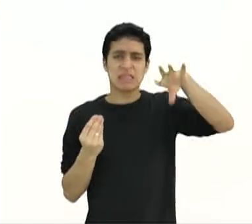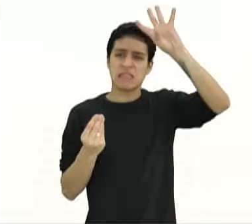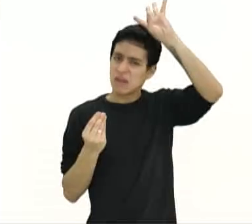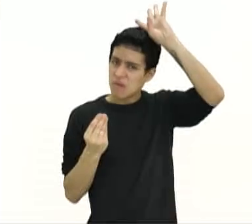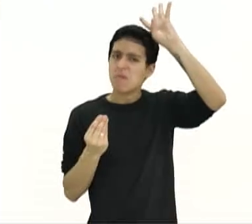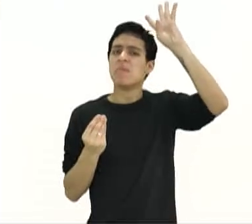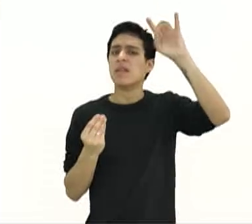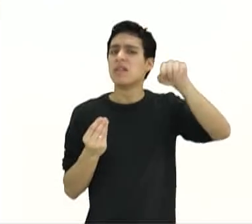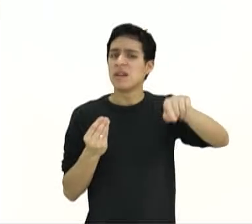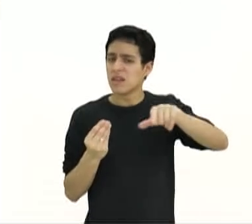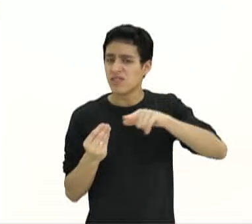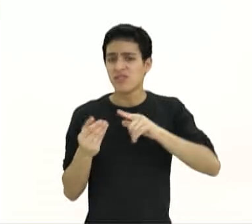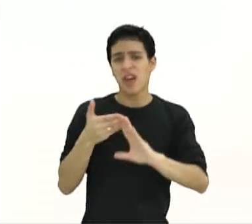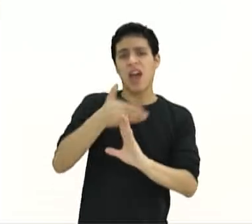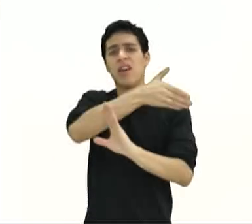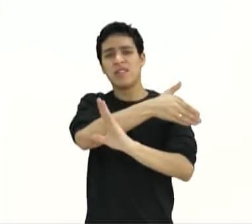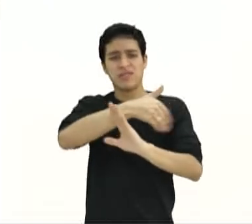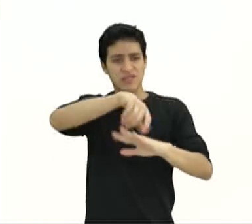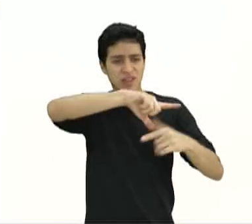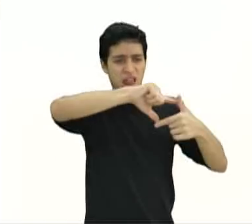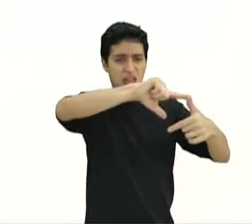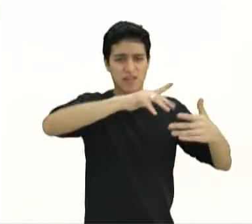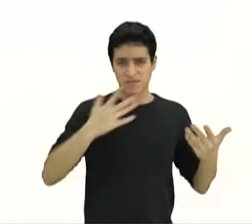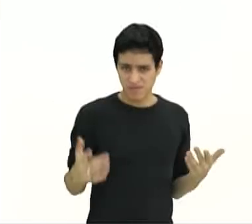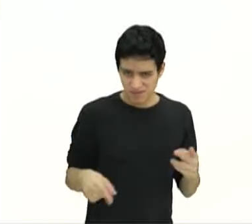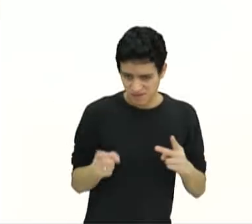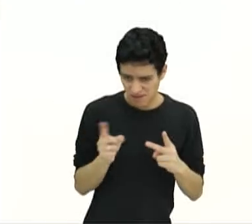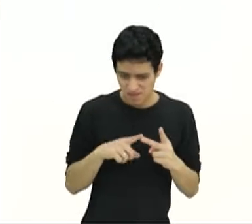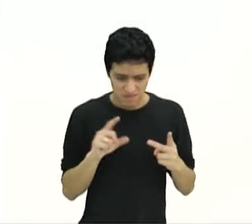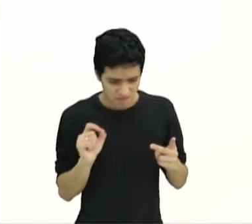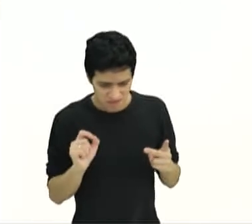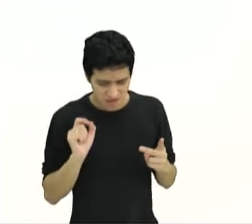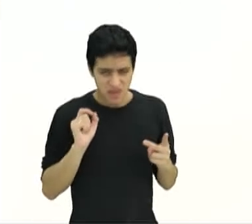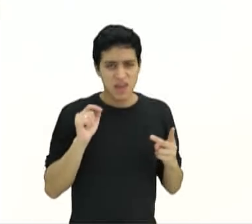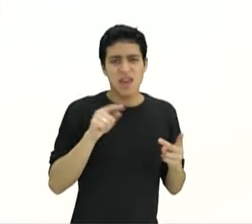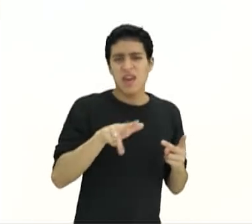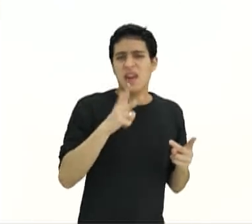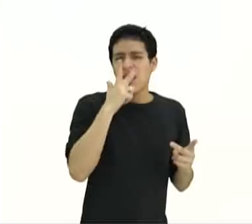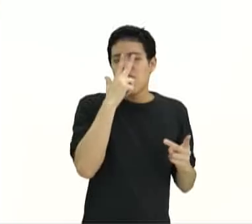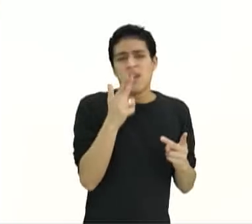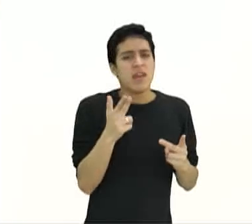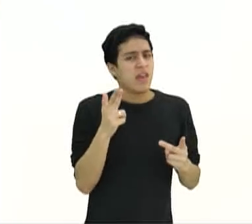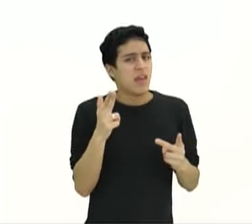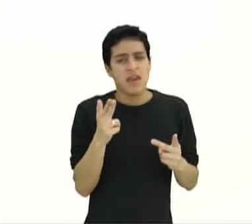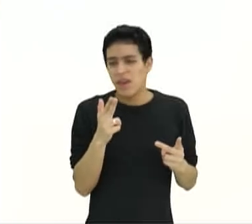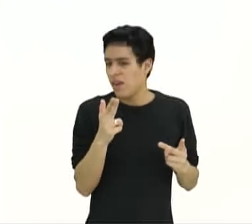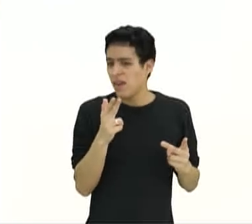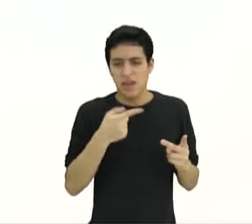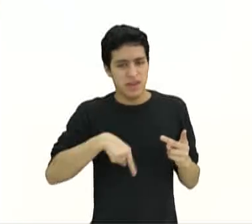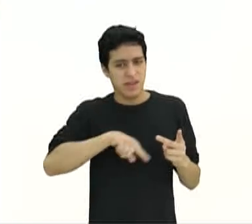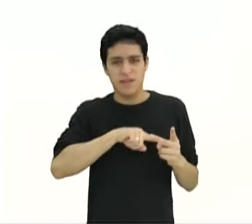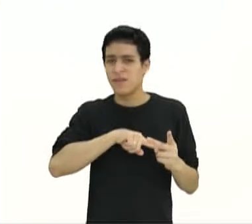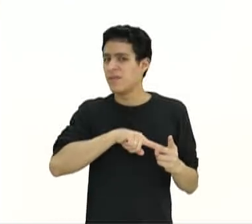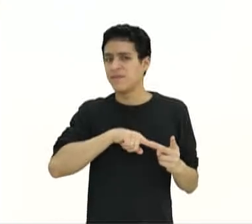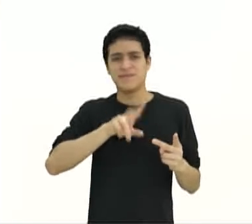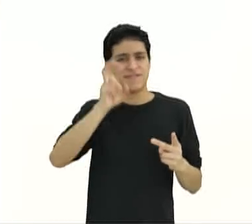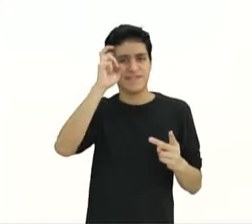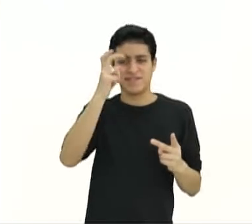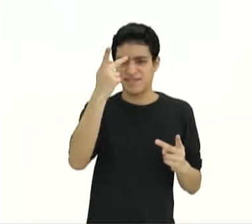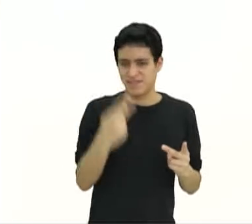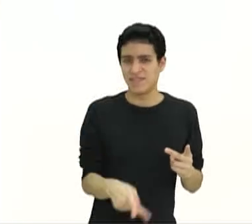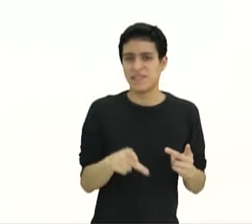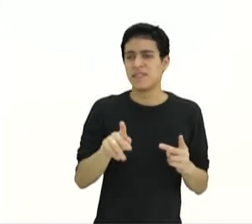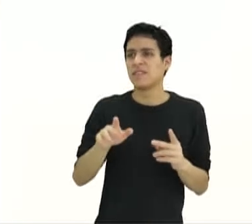um antes, um clássico. E segundo, porque isso é tão enraizado em nossa cultura que baseamos